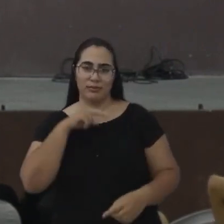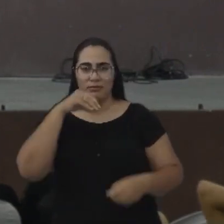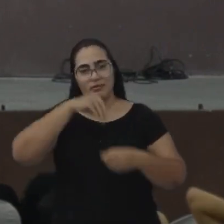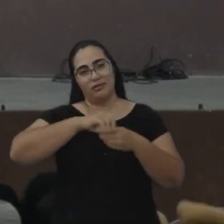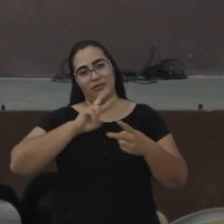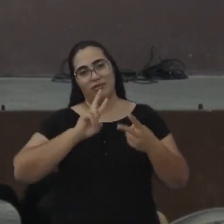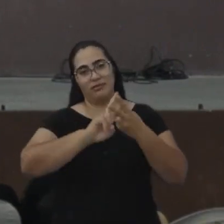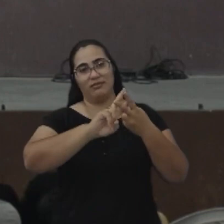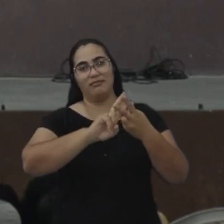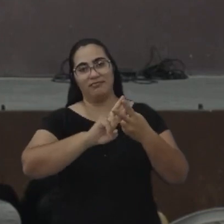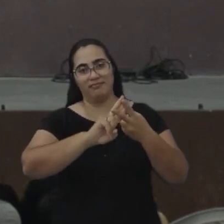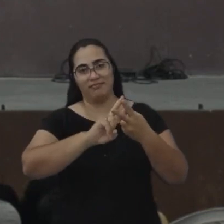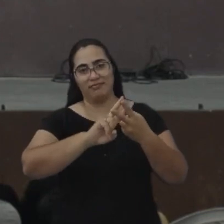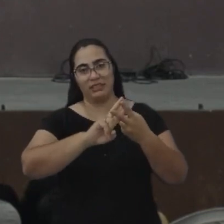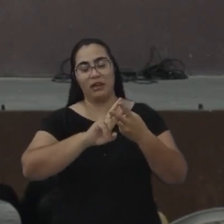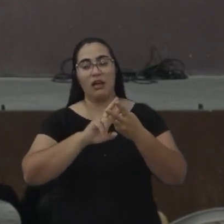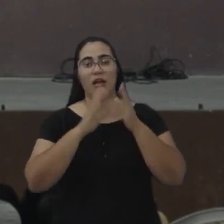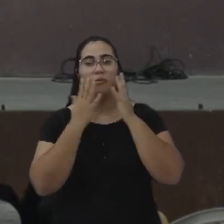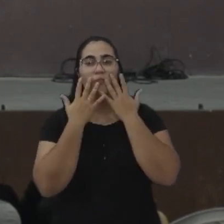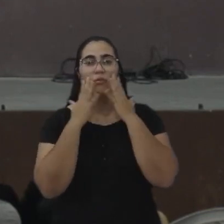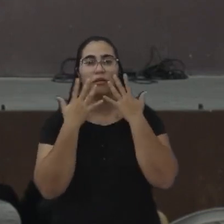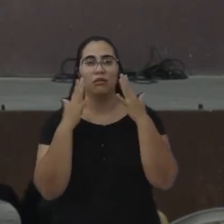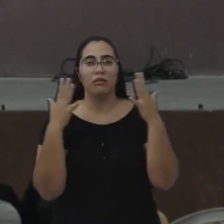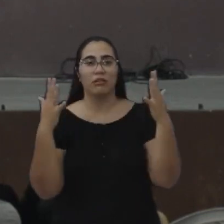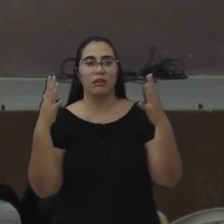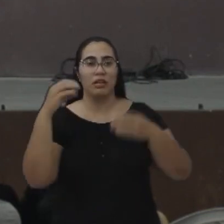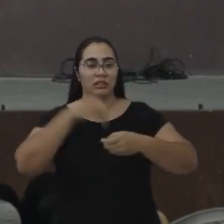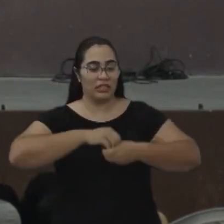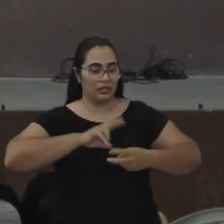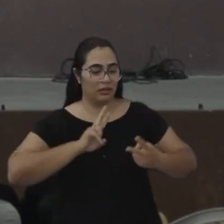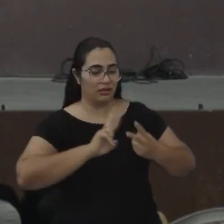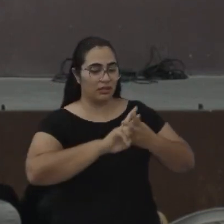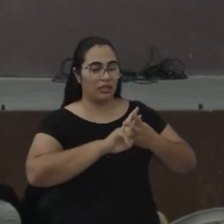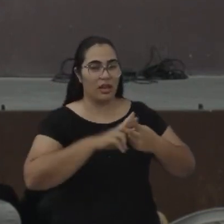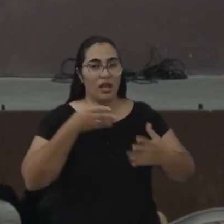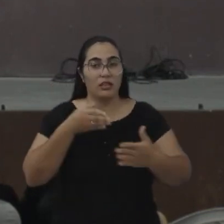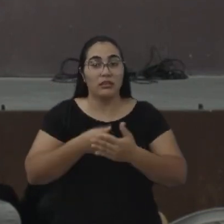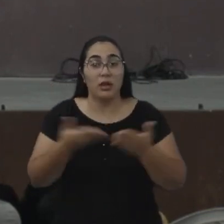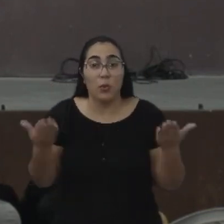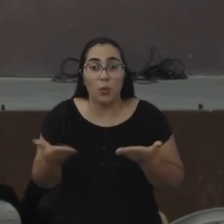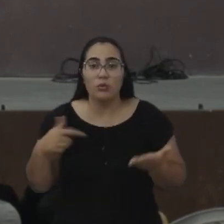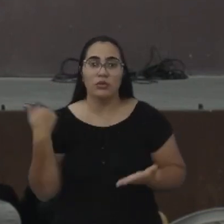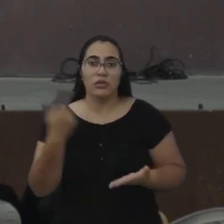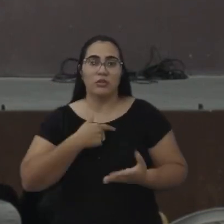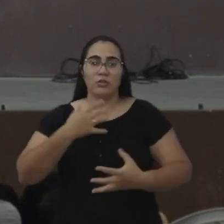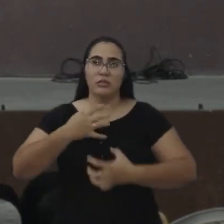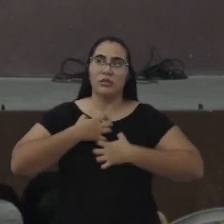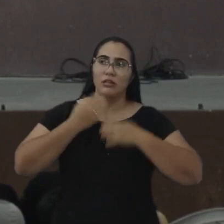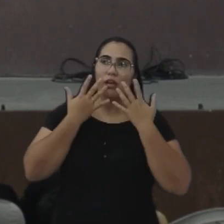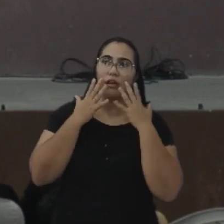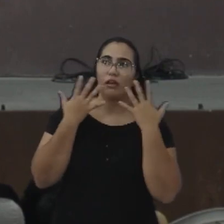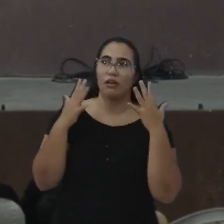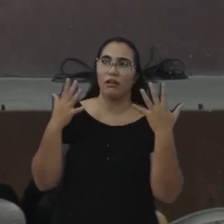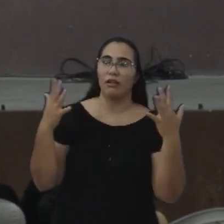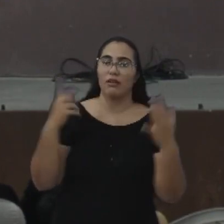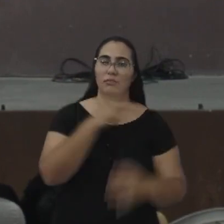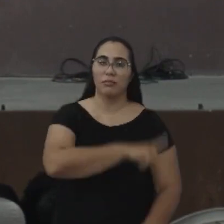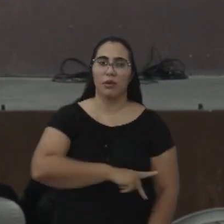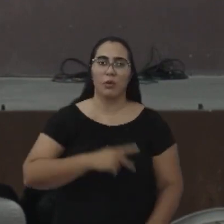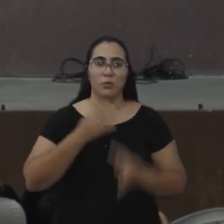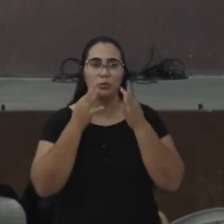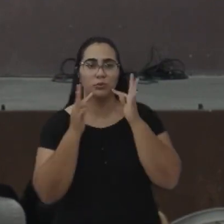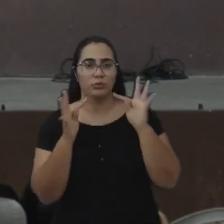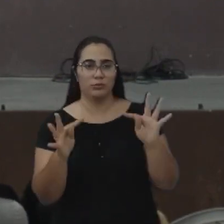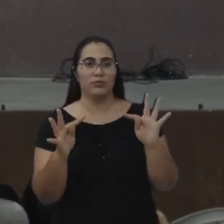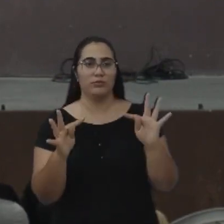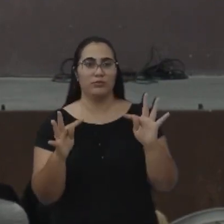Aquele homem emitiu uma luz dentro de uma cadeia que ilumina até hoje as nossas vidas através da vida dele, através do testemunho e